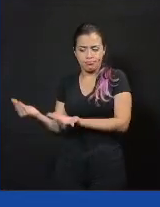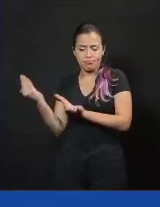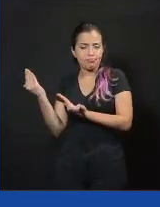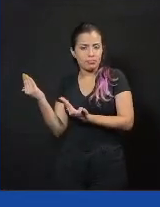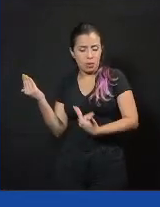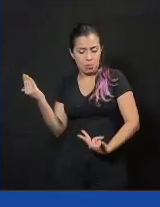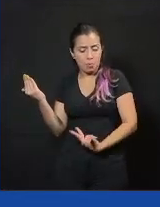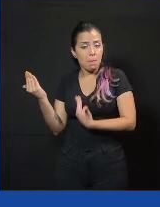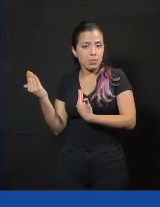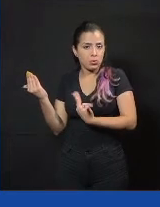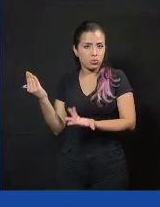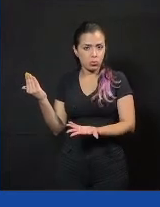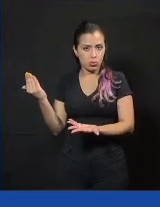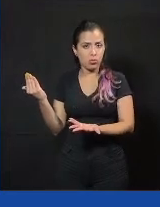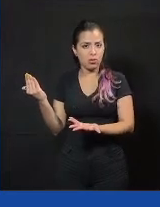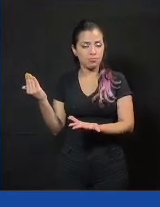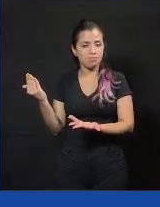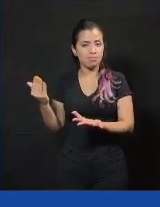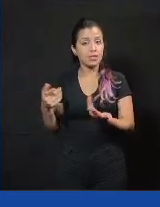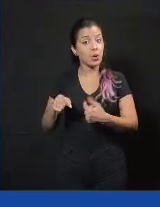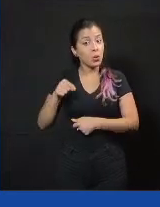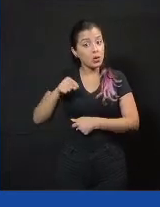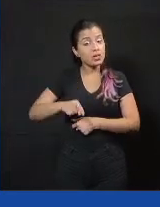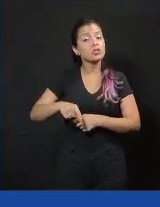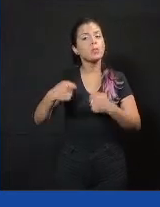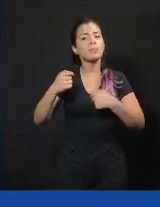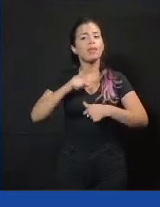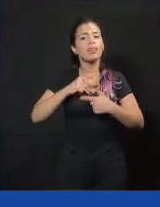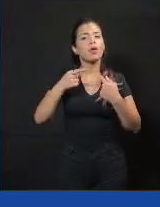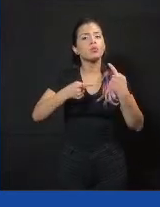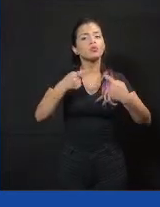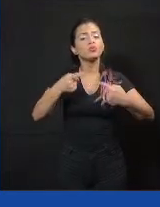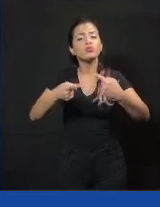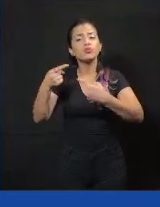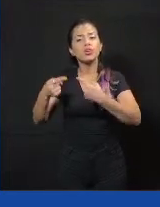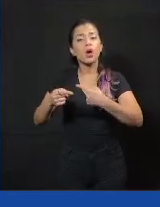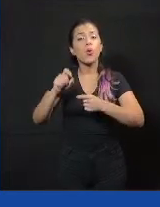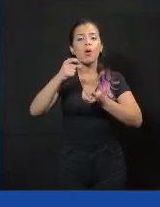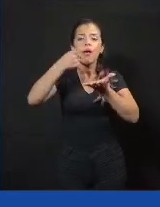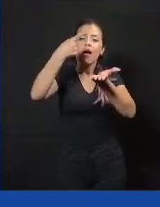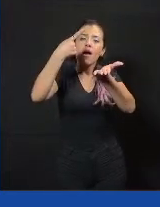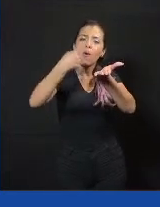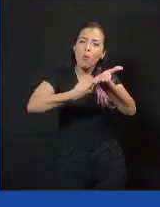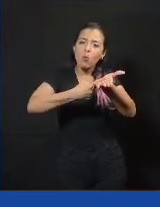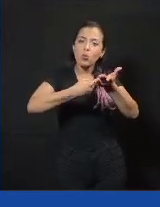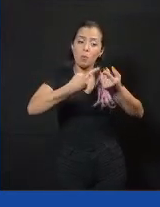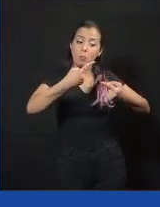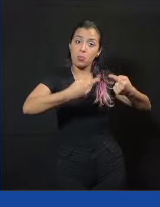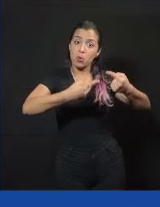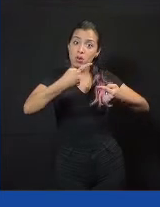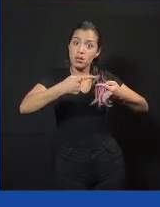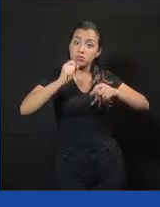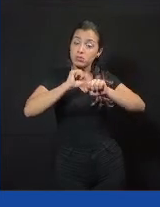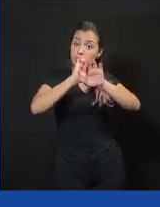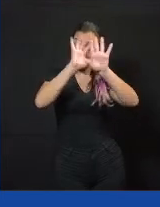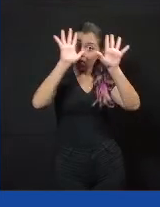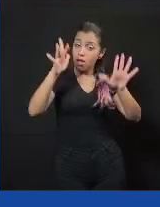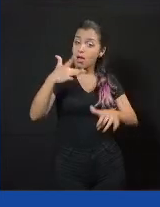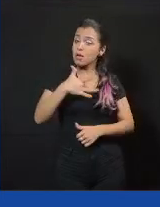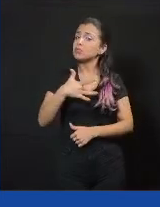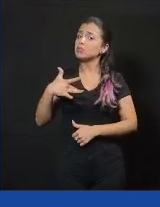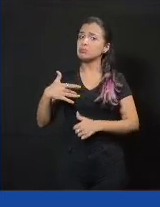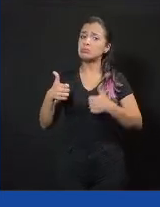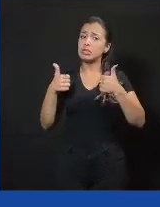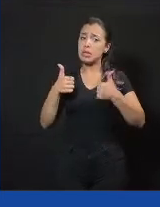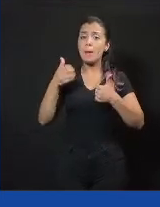É isso, e isso está no diálogo, acordos políticos saudáveis e transparentes para se chegar a um Estado